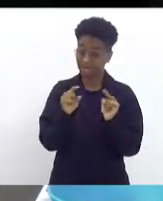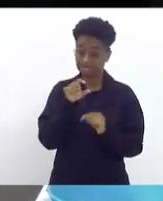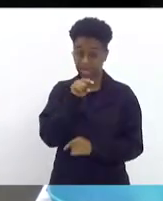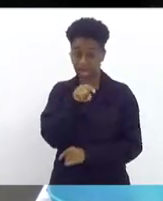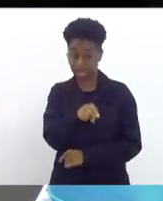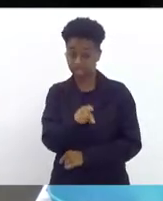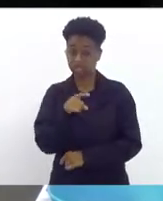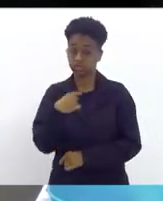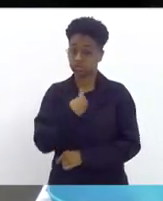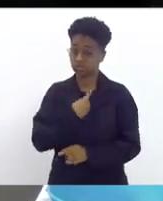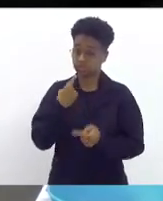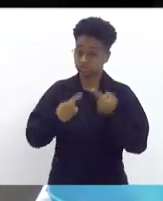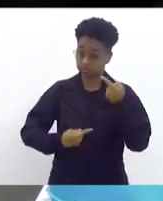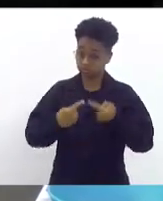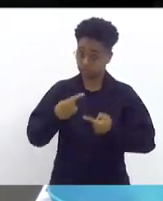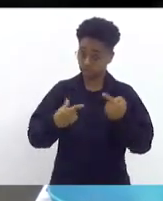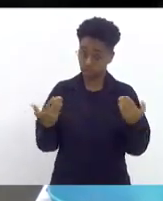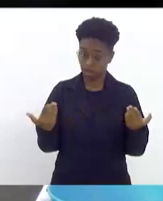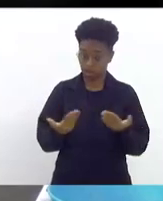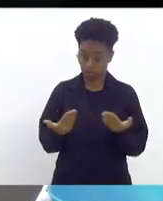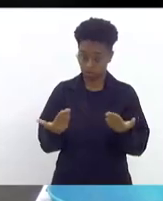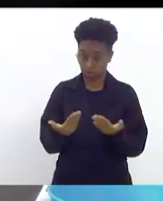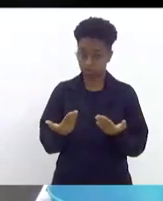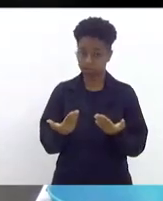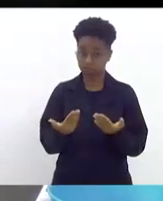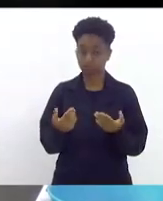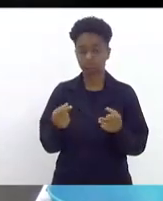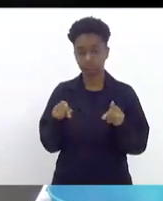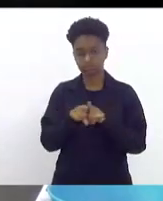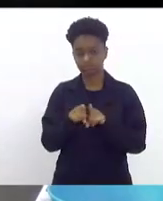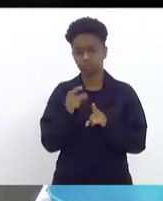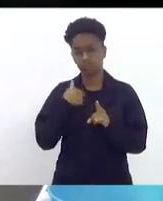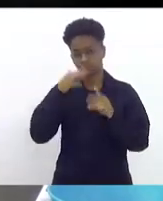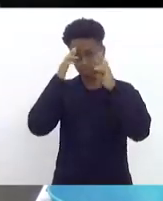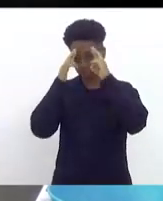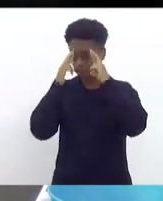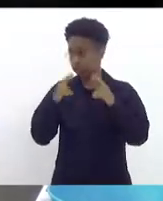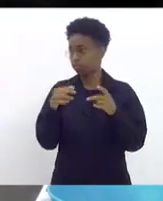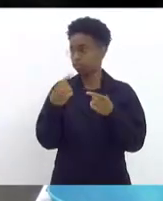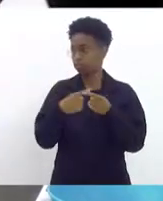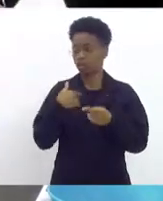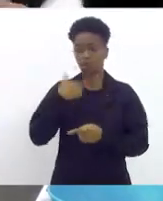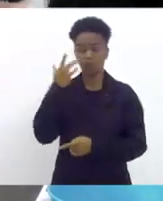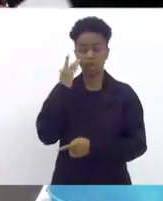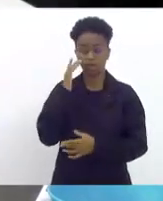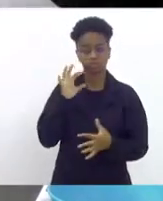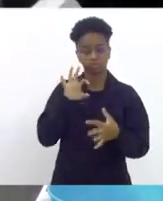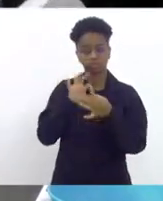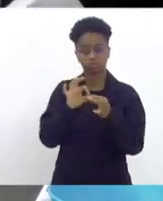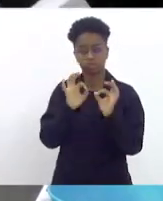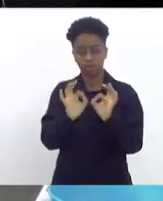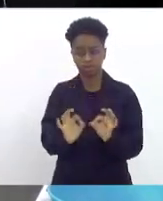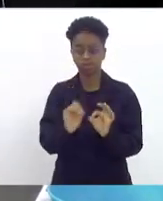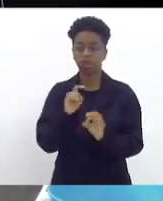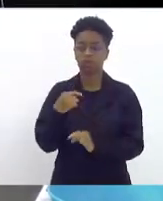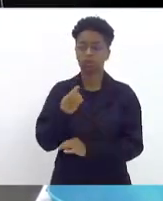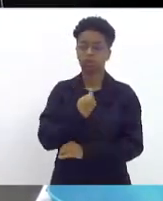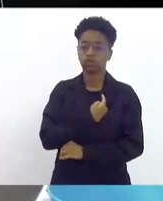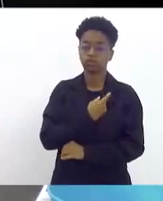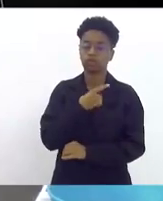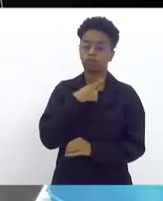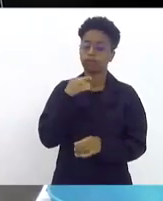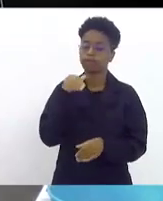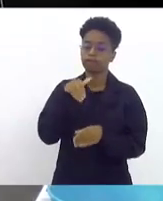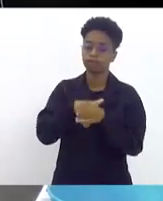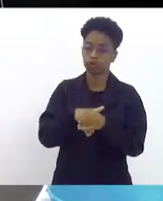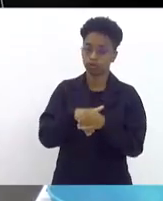caso do que a gente acabou de discutir aqui e eu super respeito porque eu acho que faz parte de alguma maneira a gente acabou tendo um